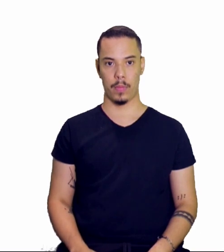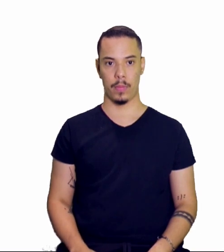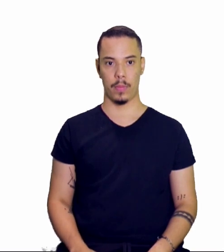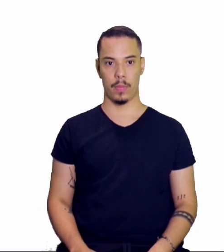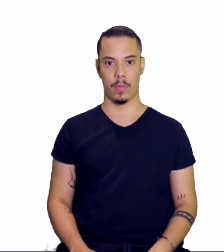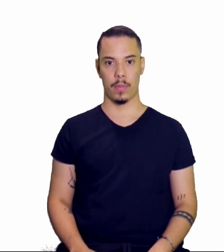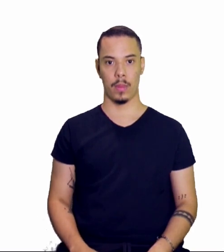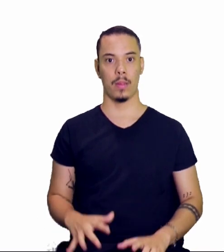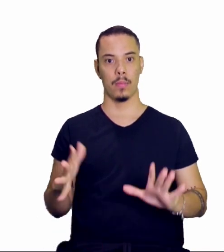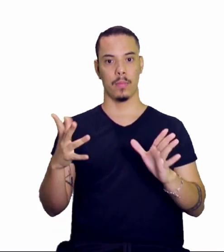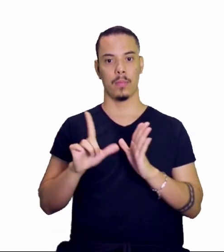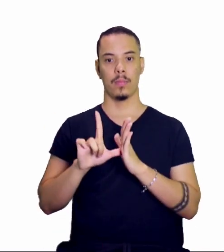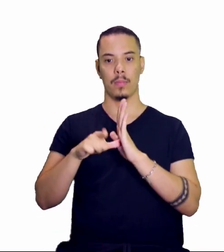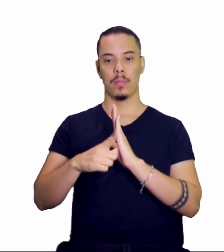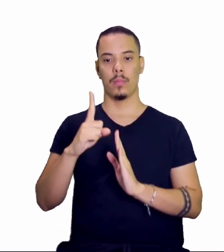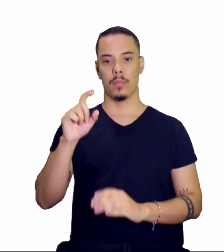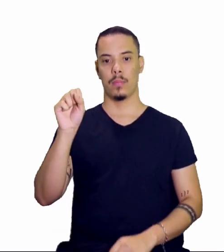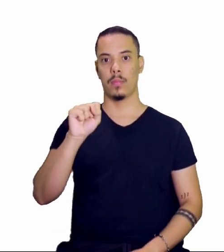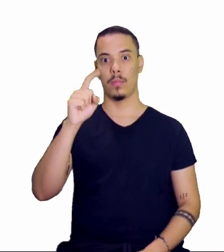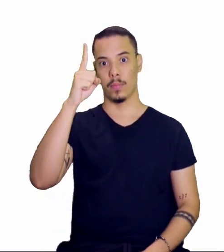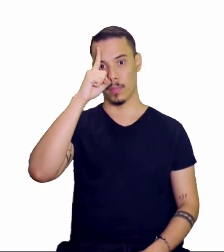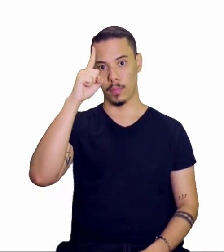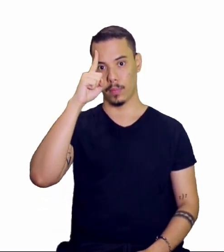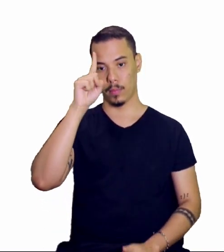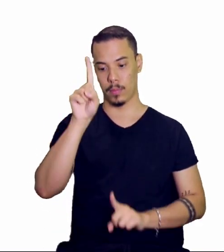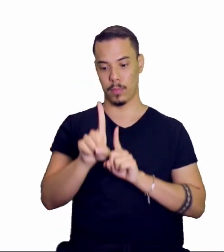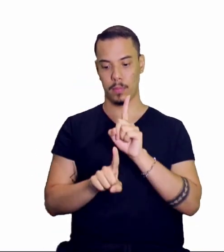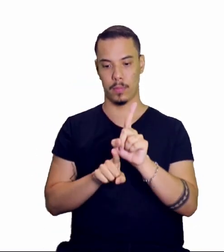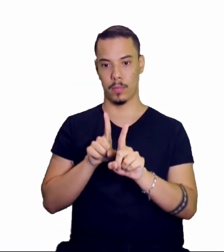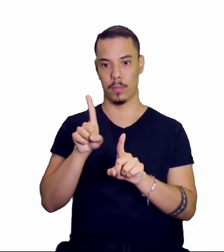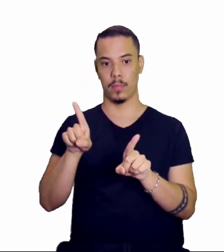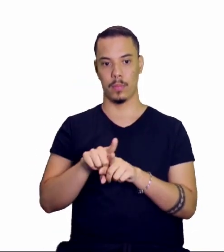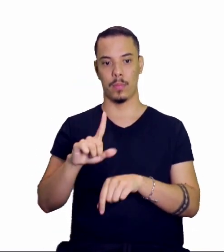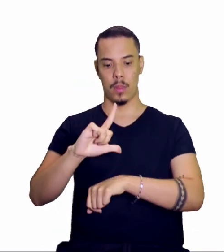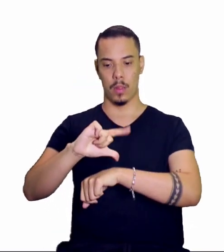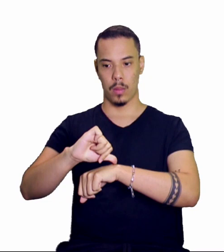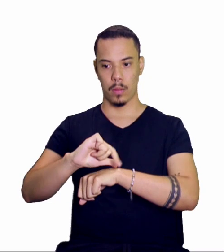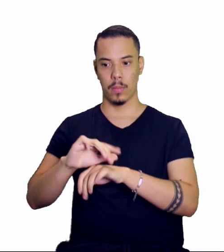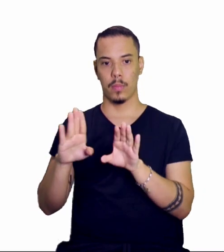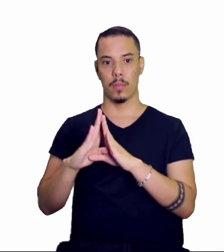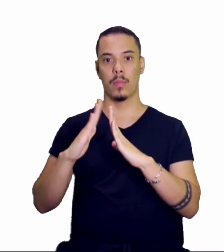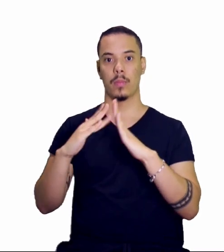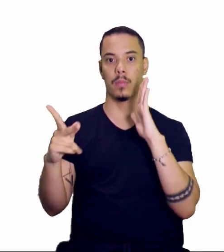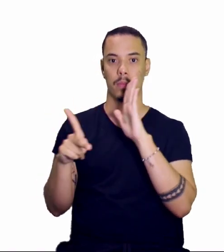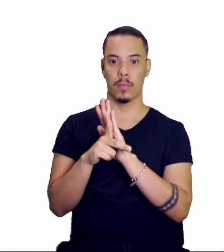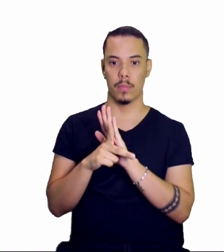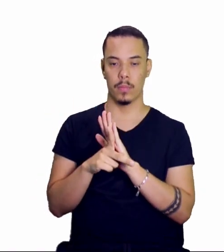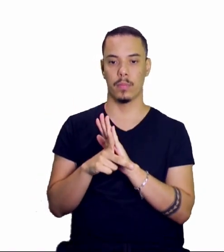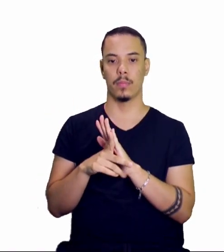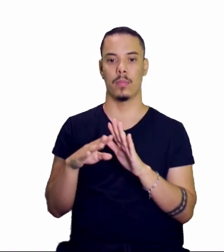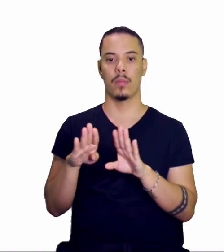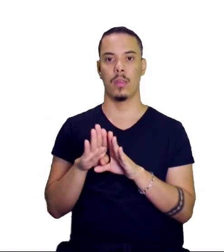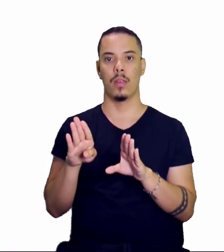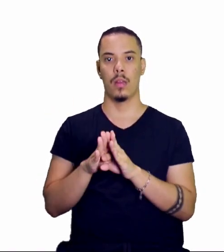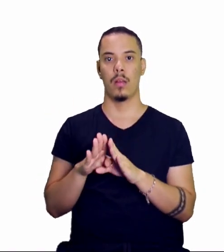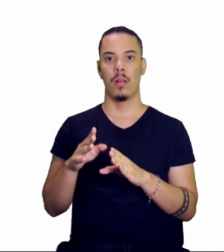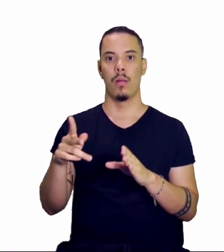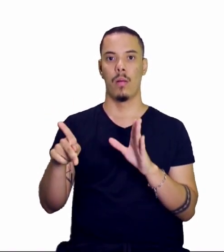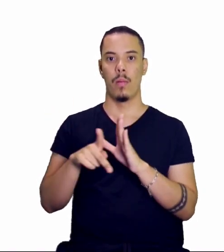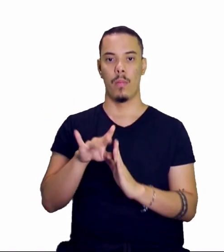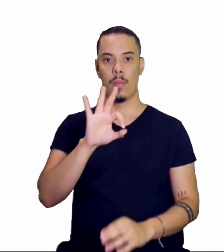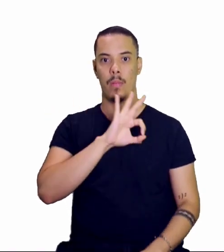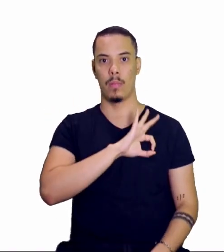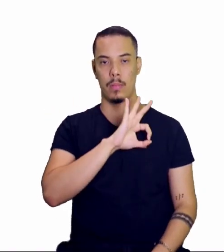atrasam cerca de 1 segundo a cada dia. Relógios de pulso, relógios caseiros, radar de polícia rodoviária,